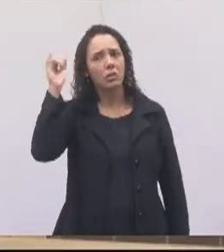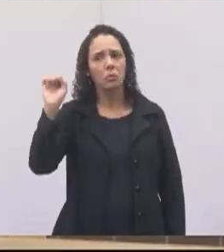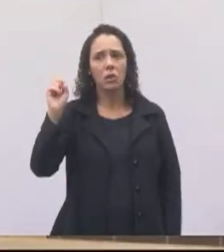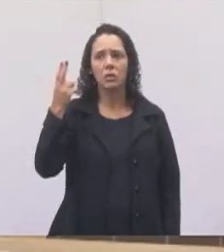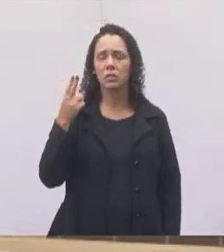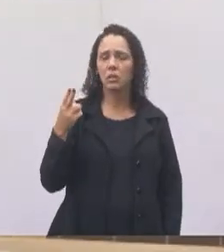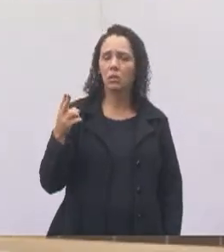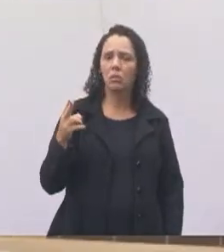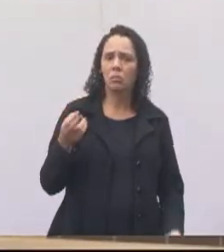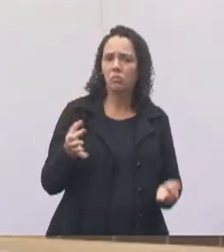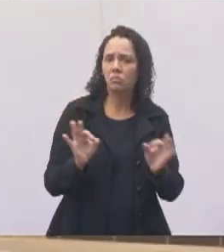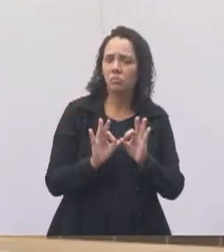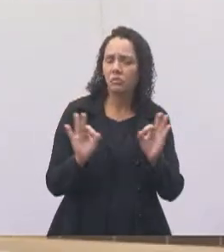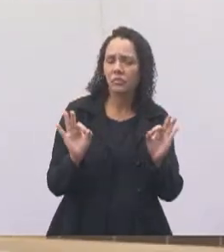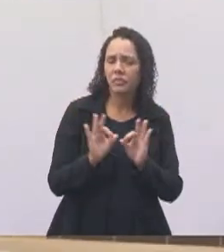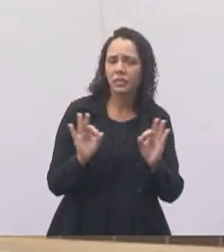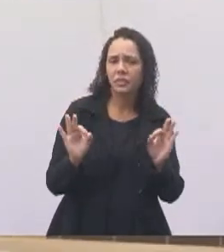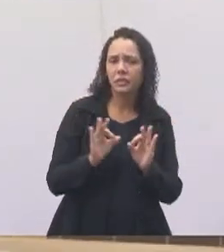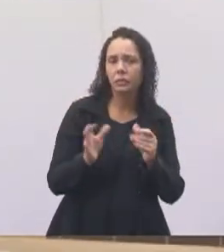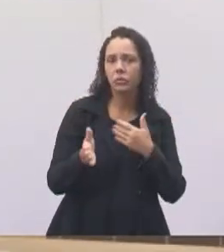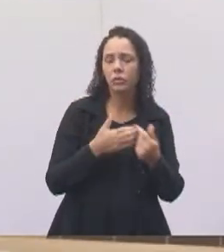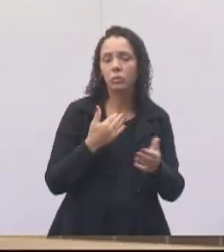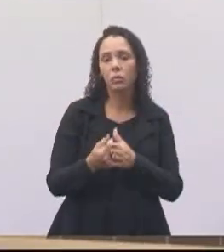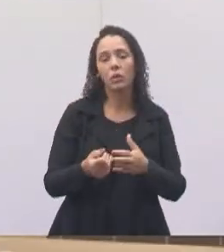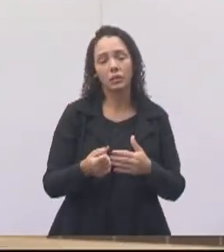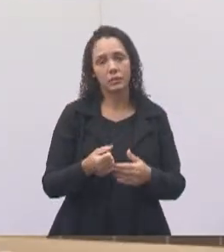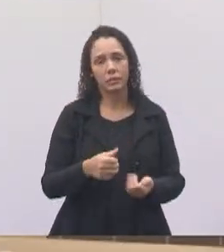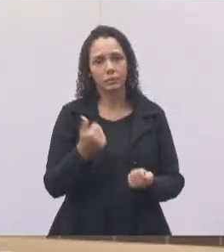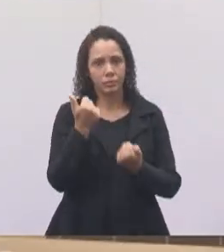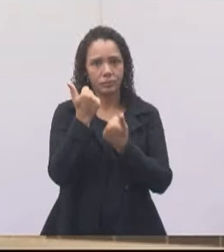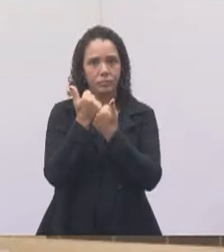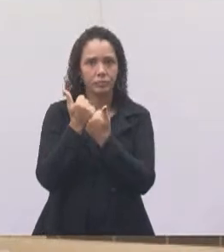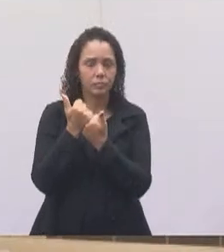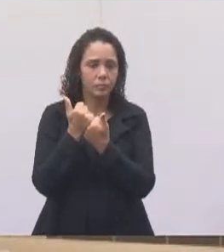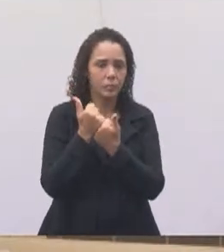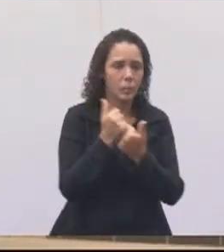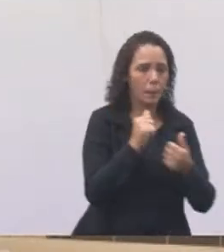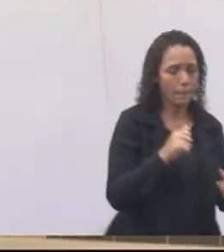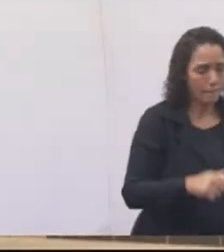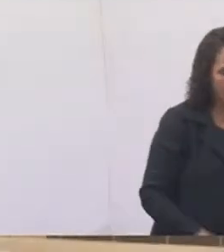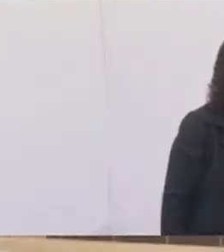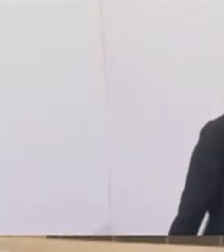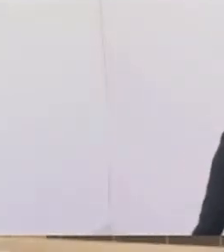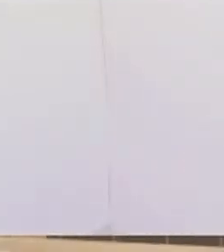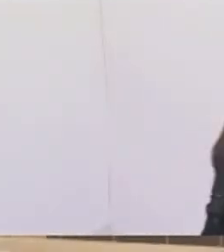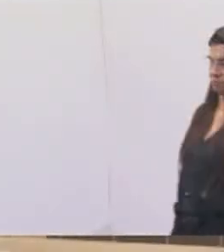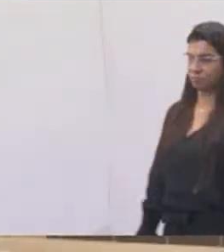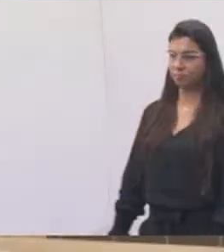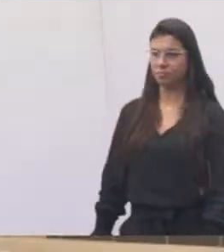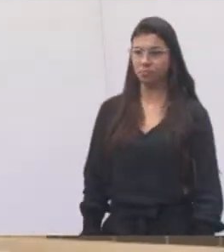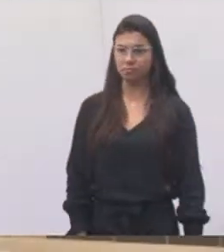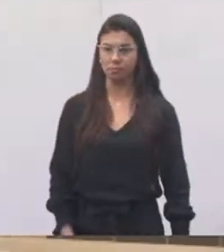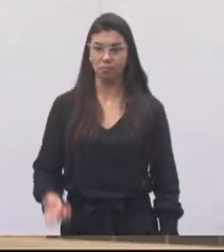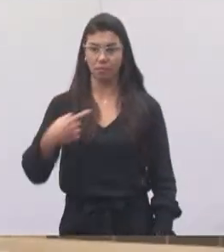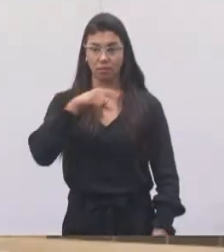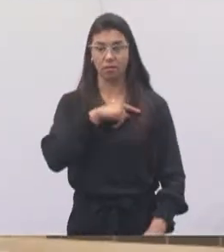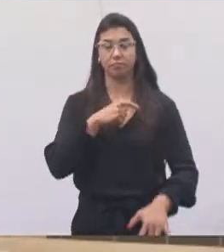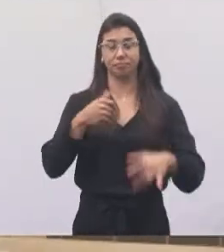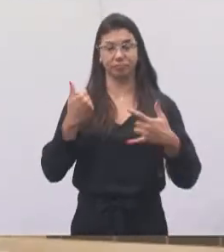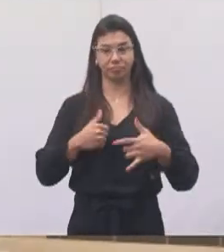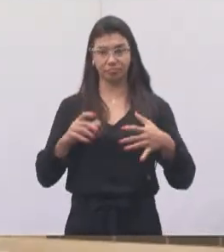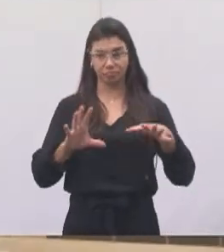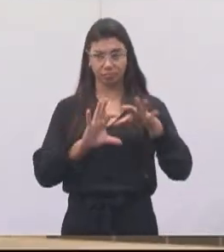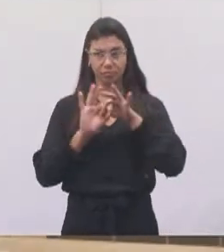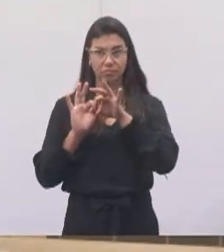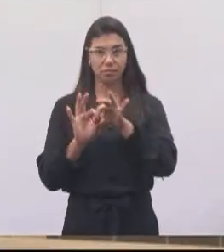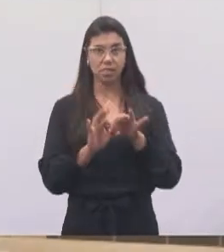as religiões, desde que ela não ataque a outra religião, né? E isso a gente tem que coibir, porque não